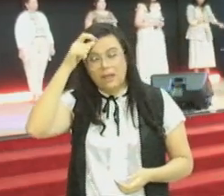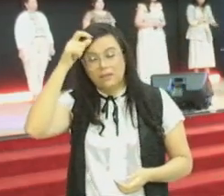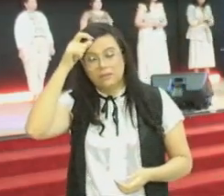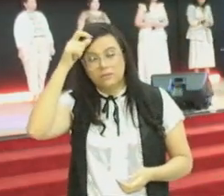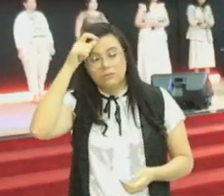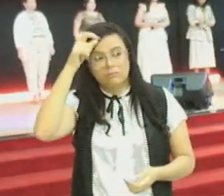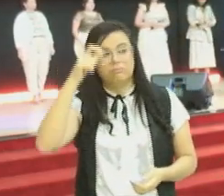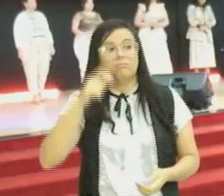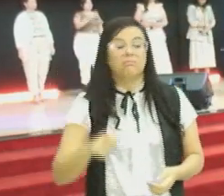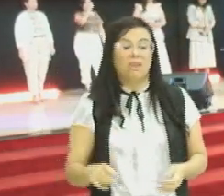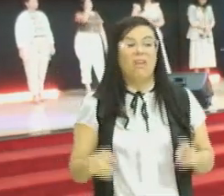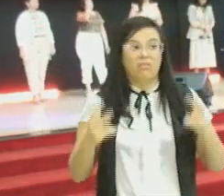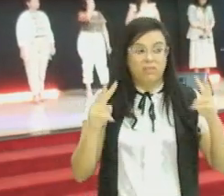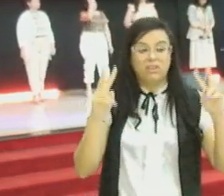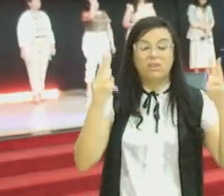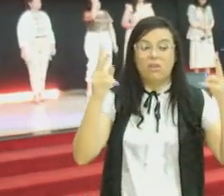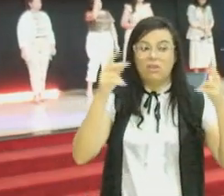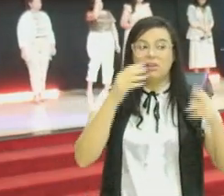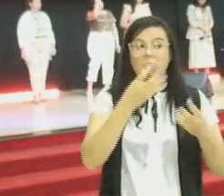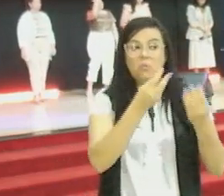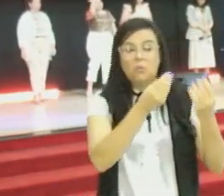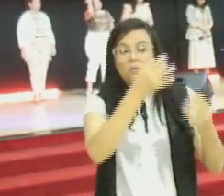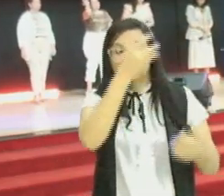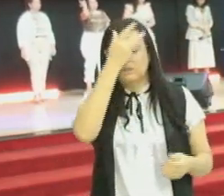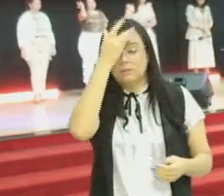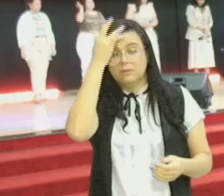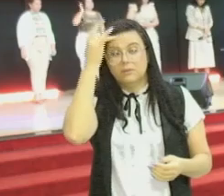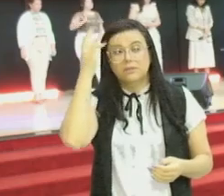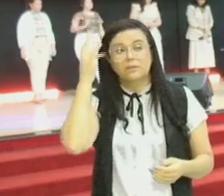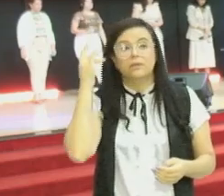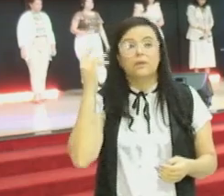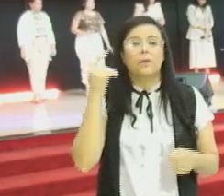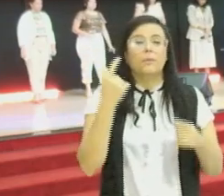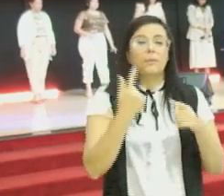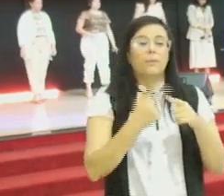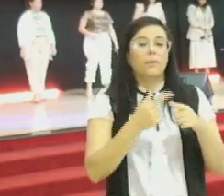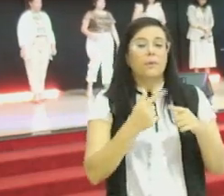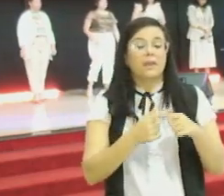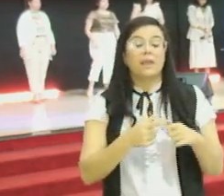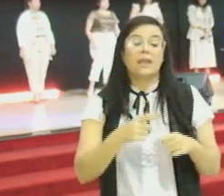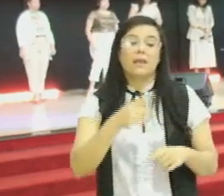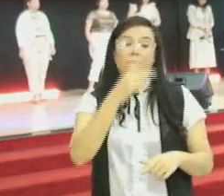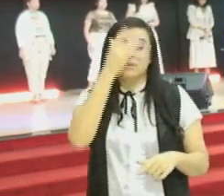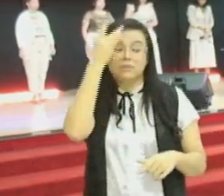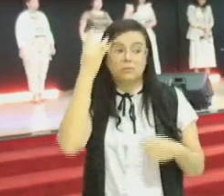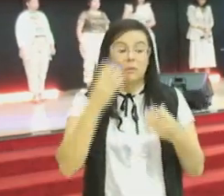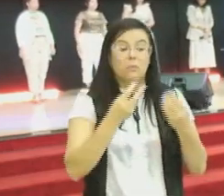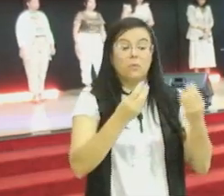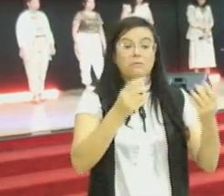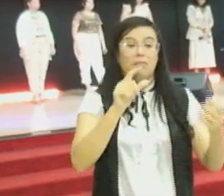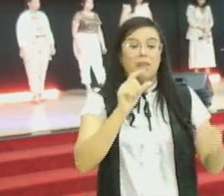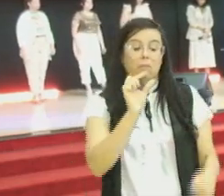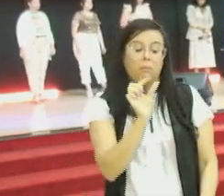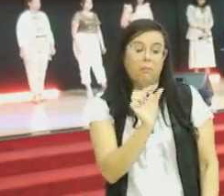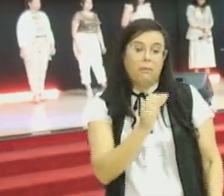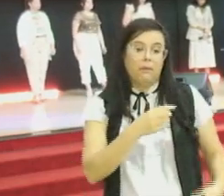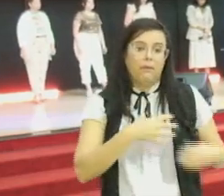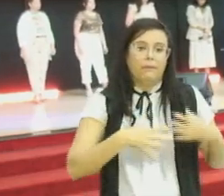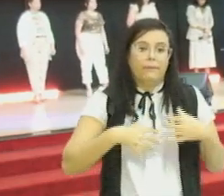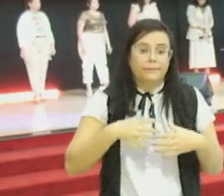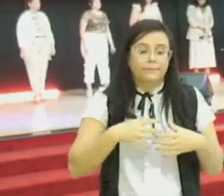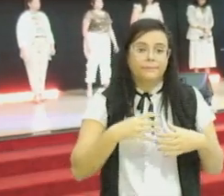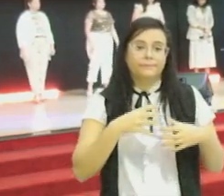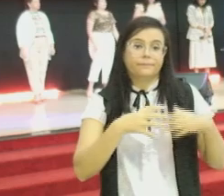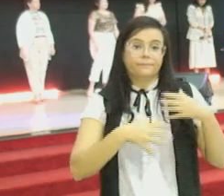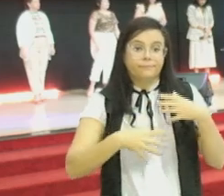vida de muitas pessoas por causa da mágoa, por causa do ressentimento. Pequenas coisas, não são